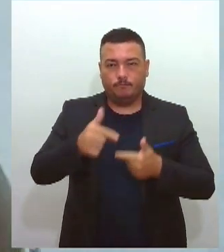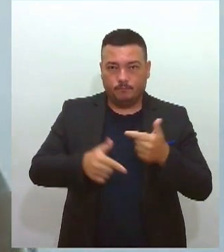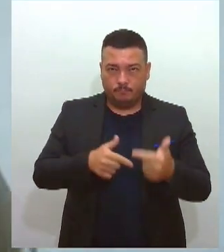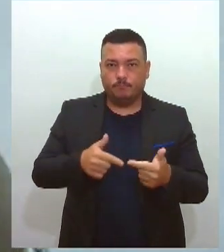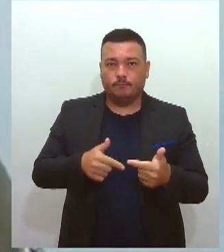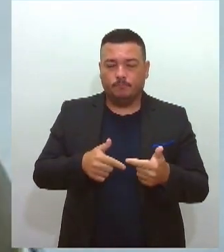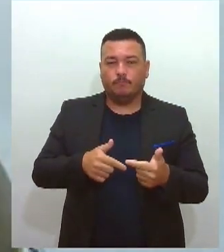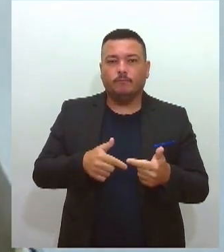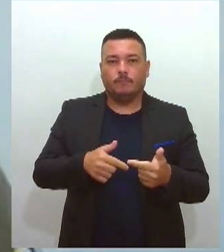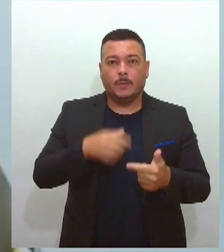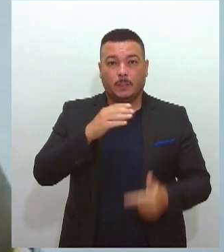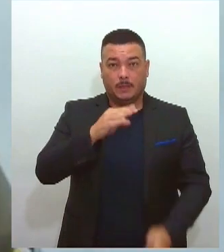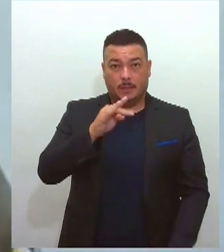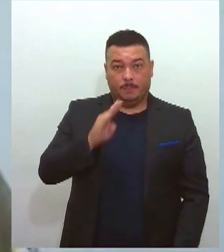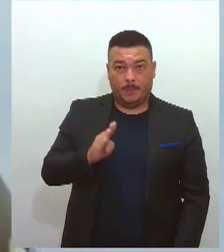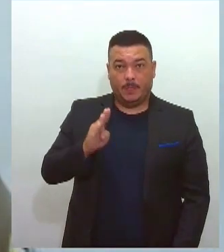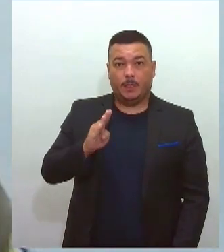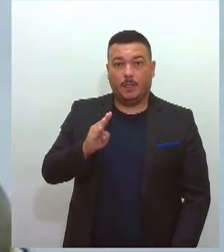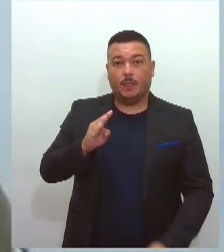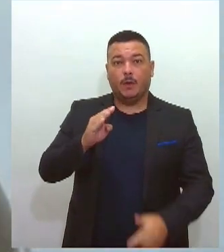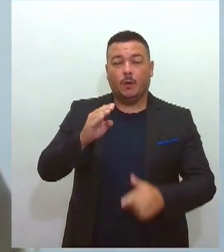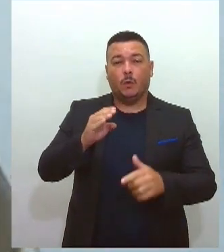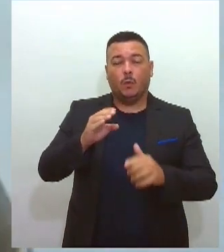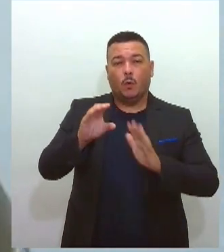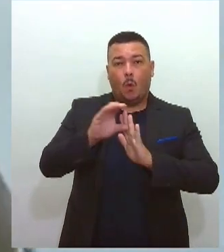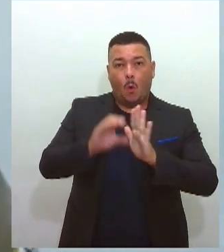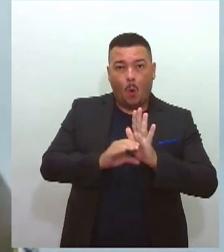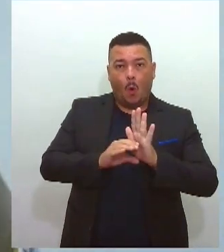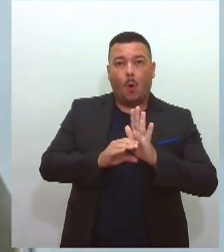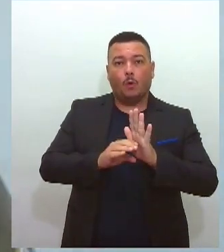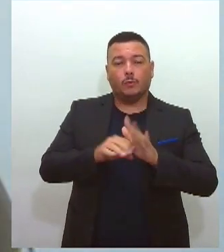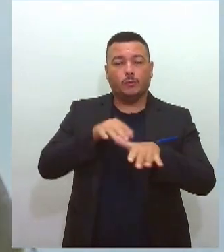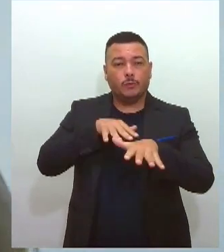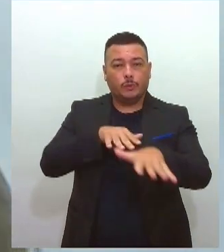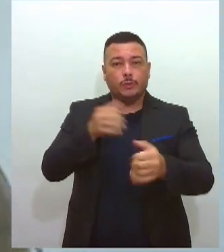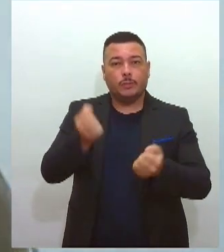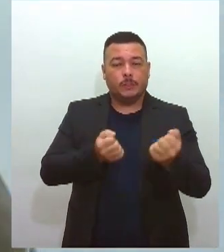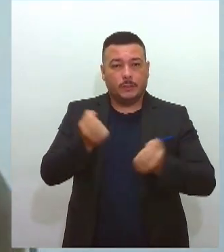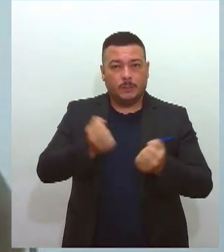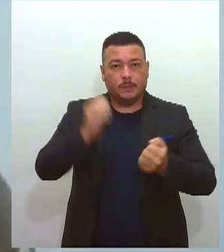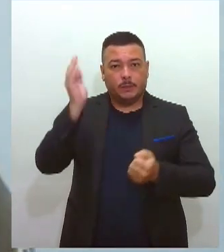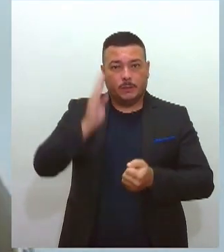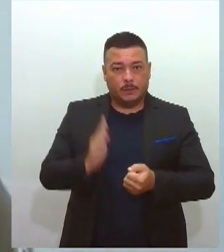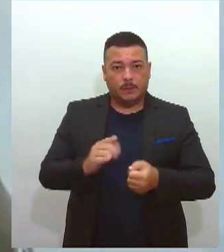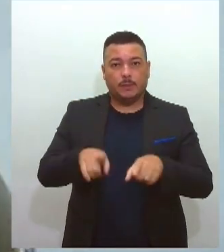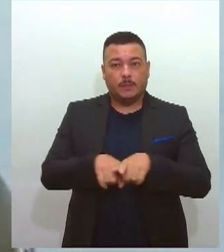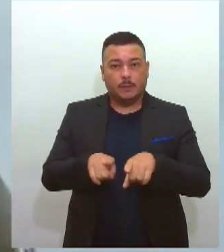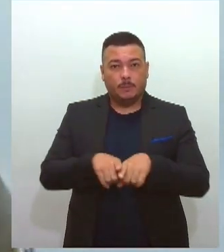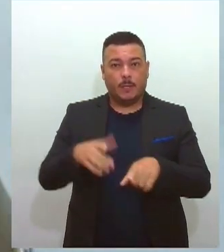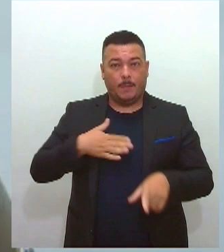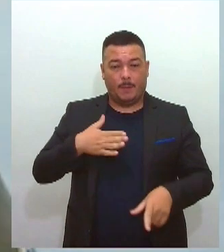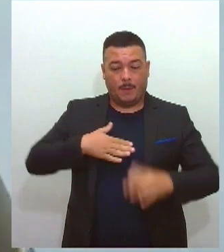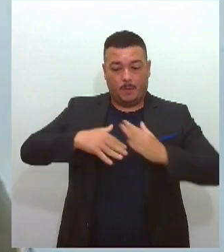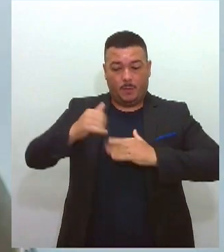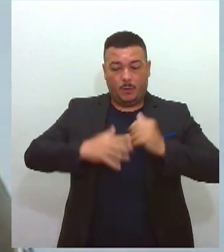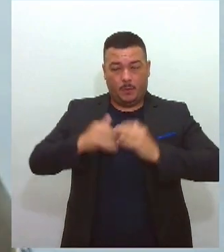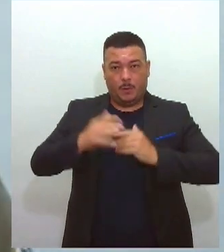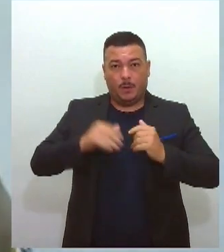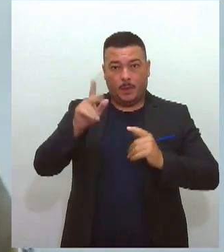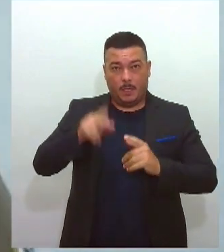né, que o Código de Trânsito Brasileiro fala. Então, a importância do agente de trânsito para a sociedade, assim,